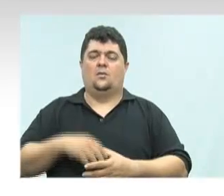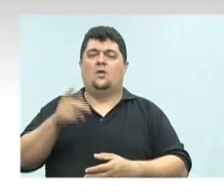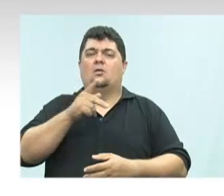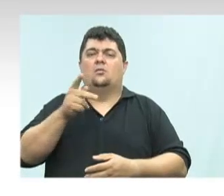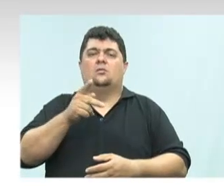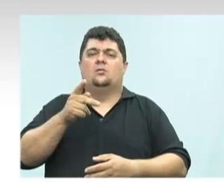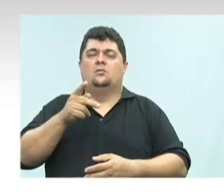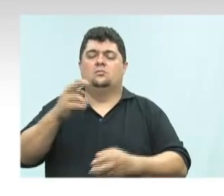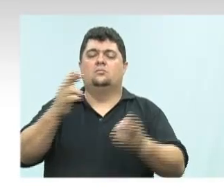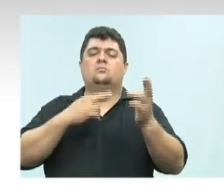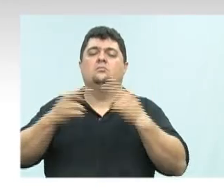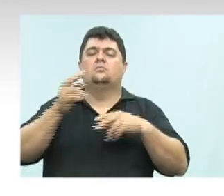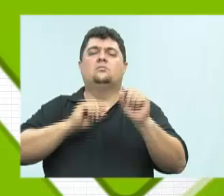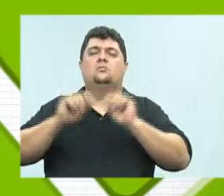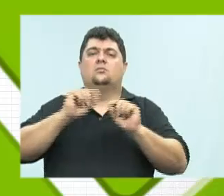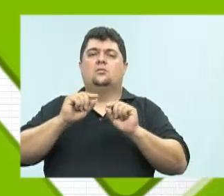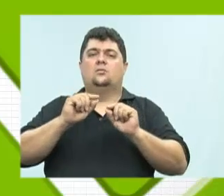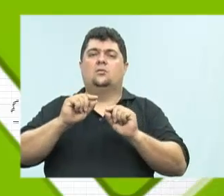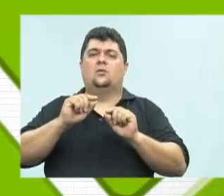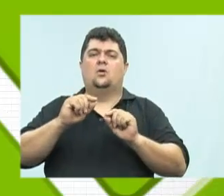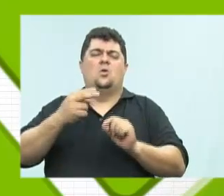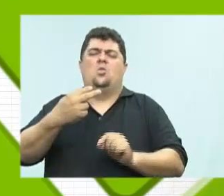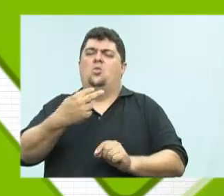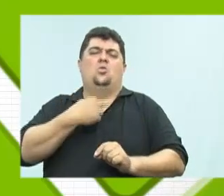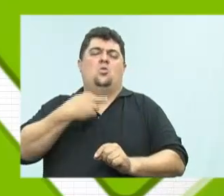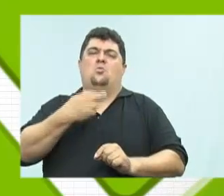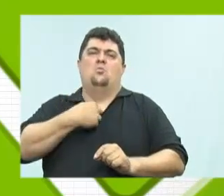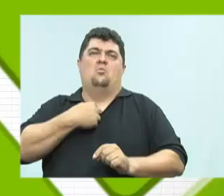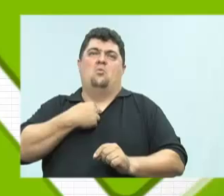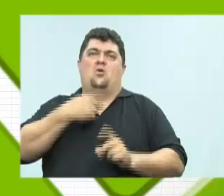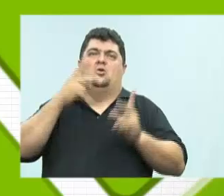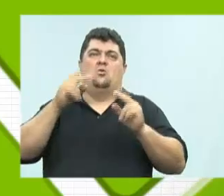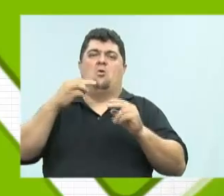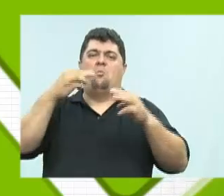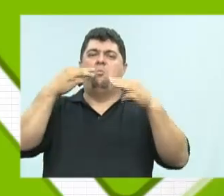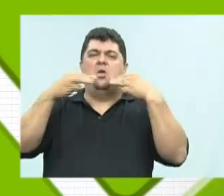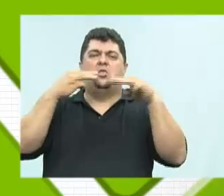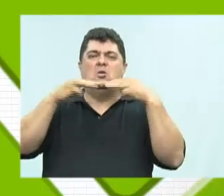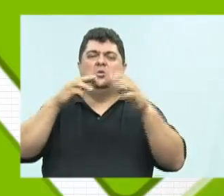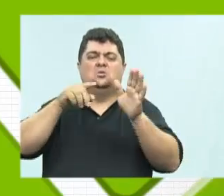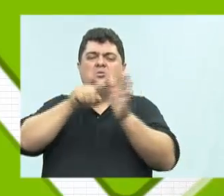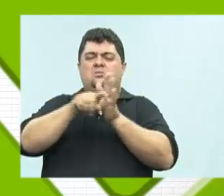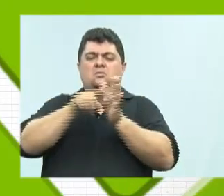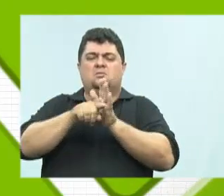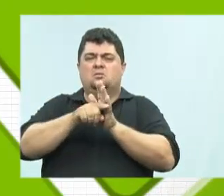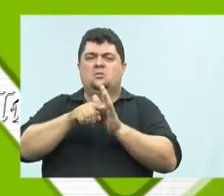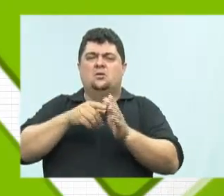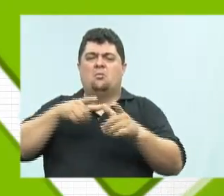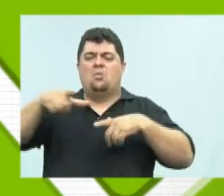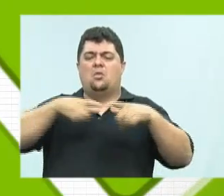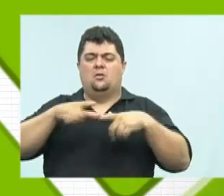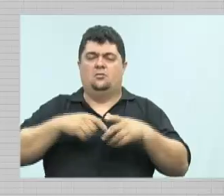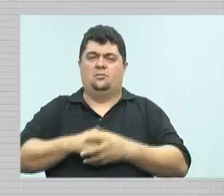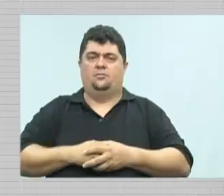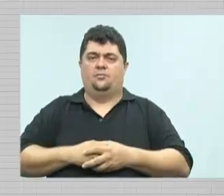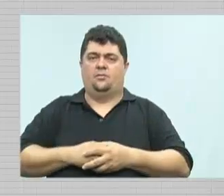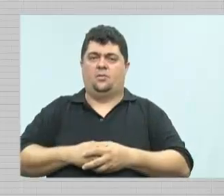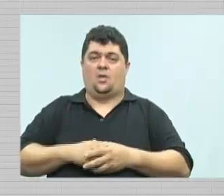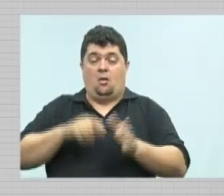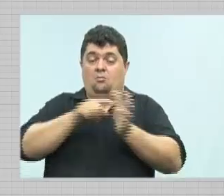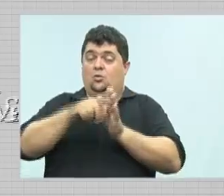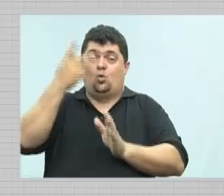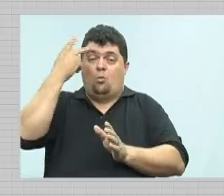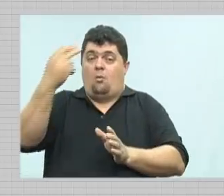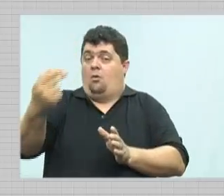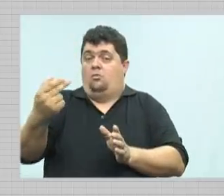Professora, responde para a gente o que não pode ser considerado como metodologia de pesquisa e intervenção. A pesquisa tradicional,